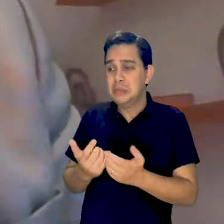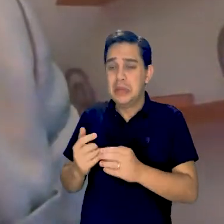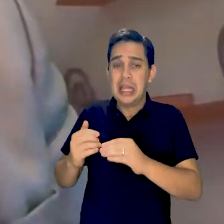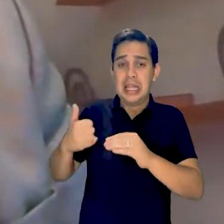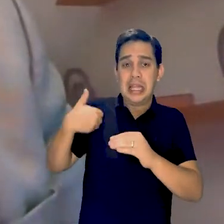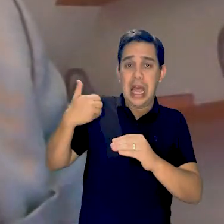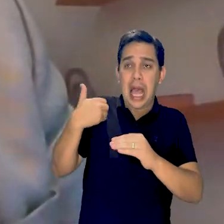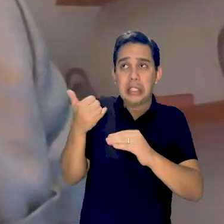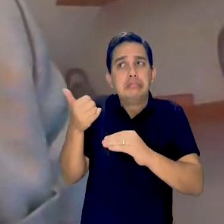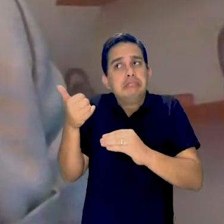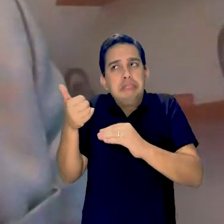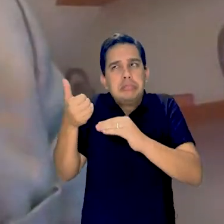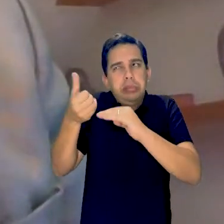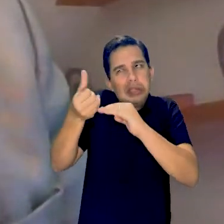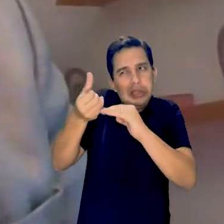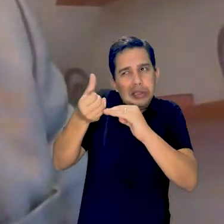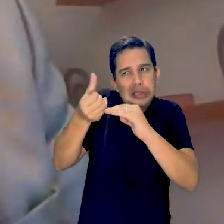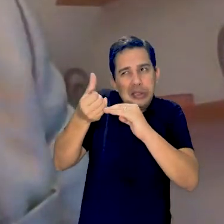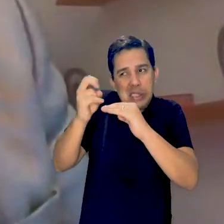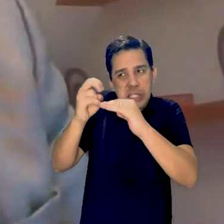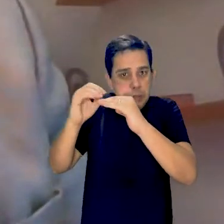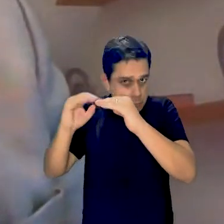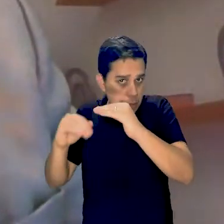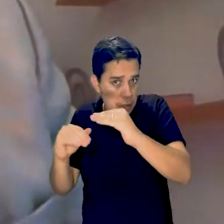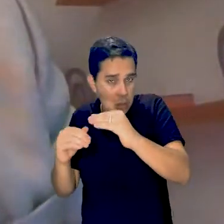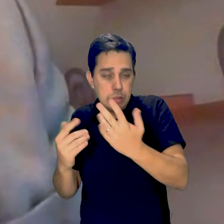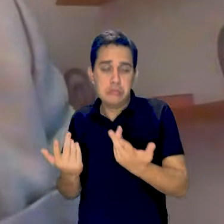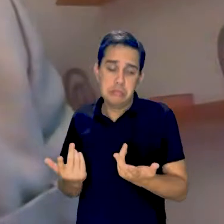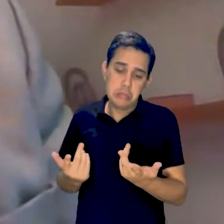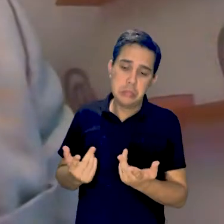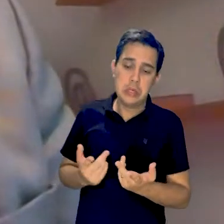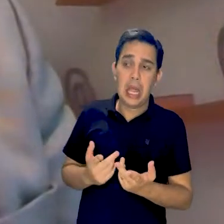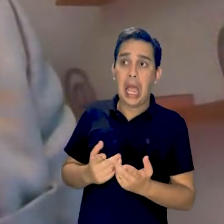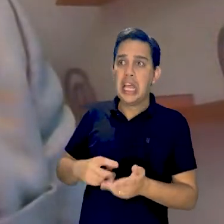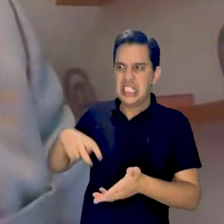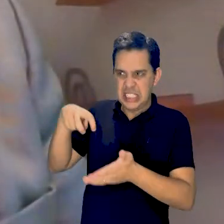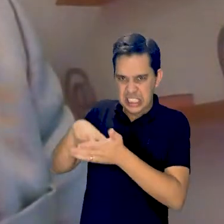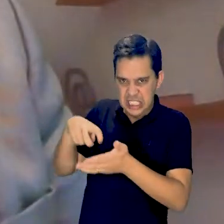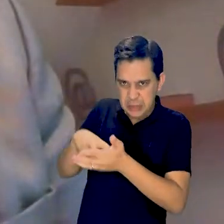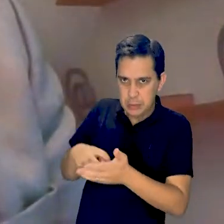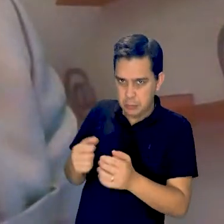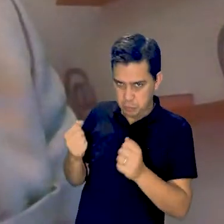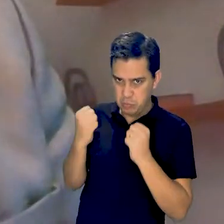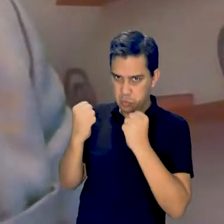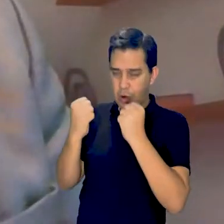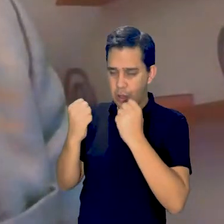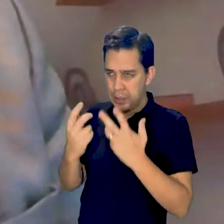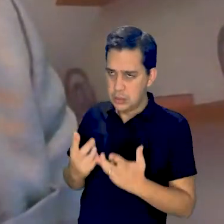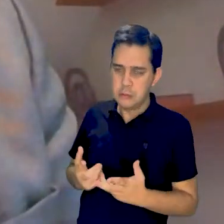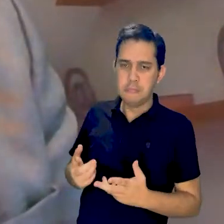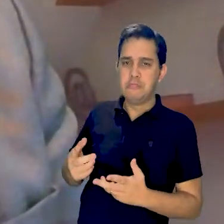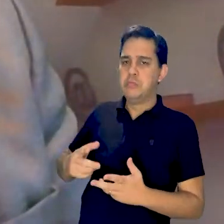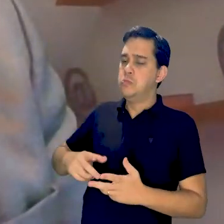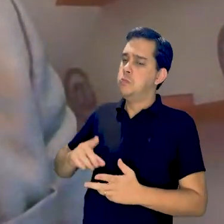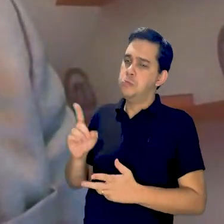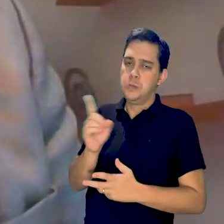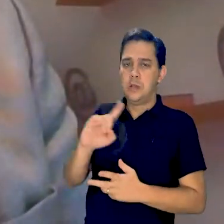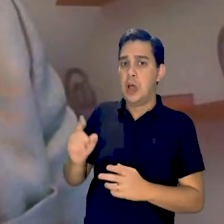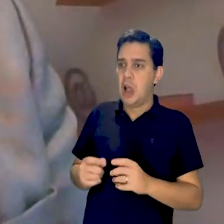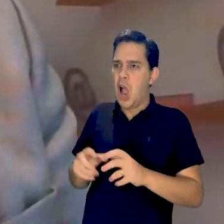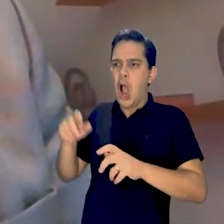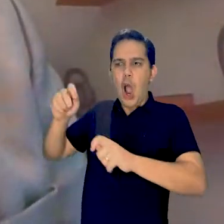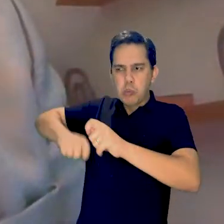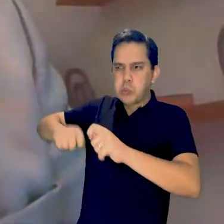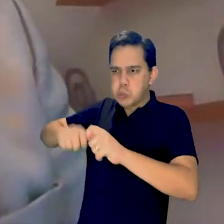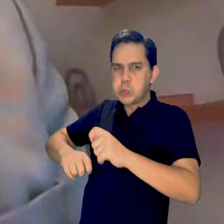15, com um adolescente de 15 anos, ele não incidiria nessa conduta do estupro por